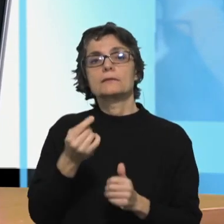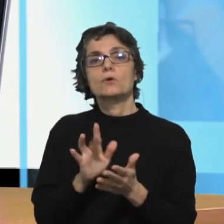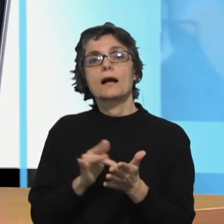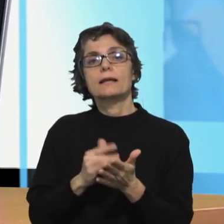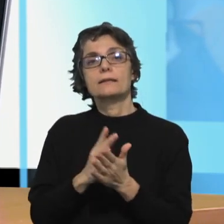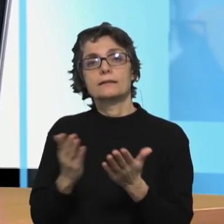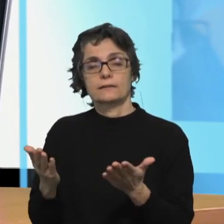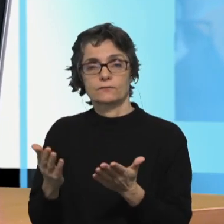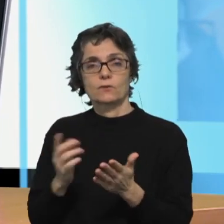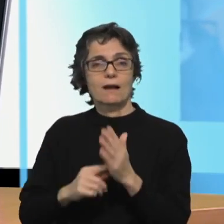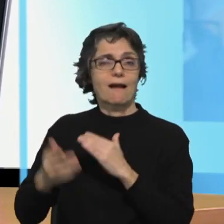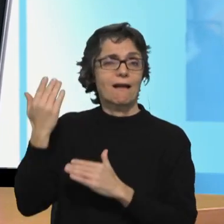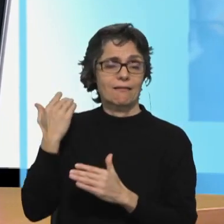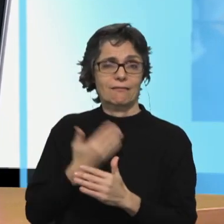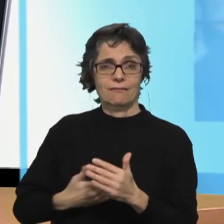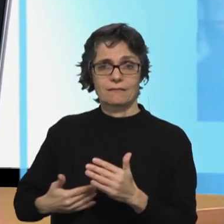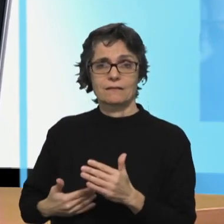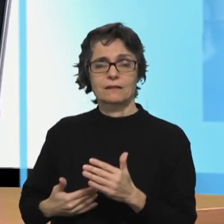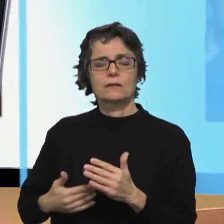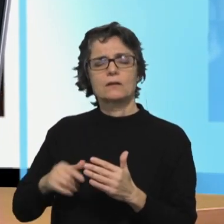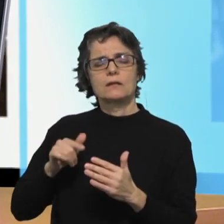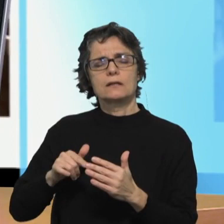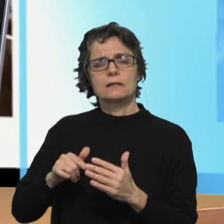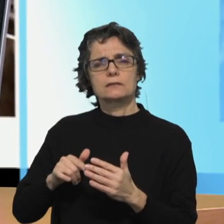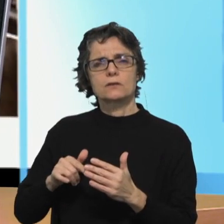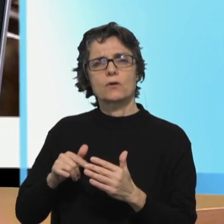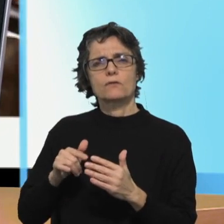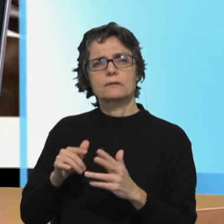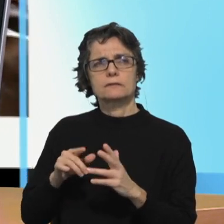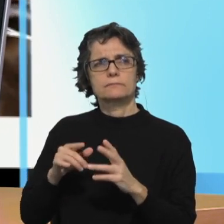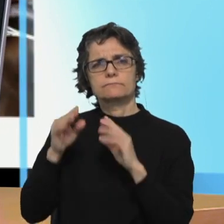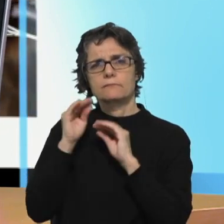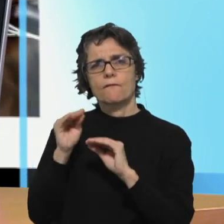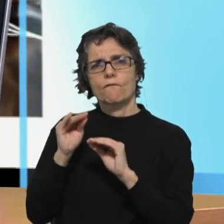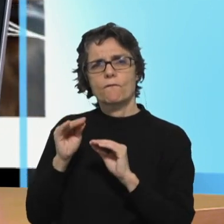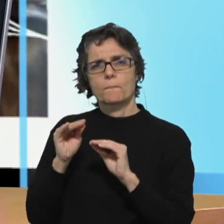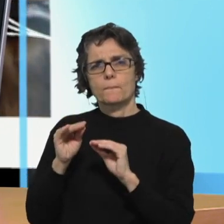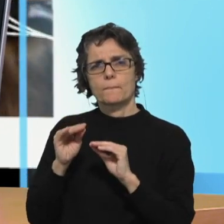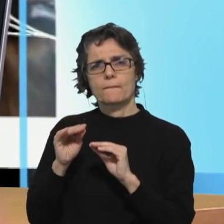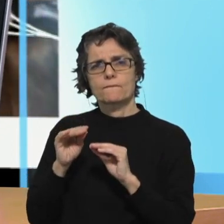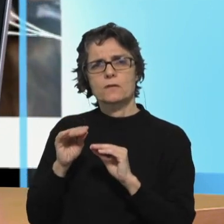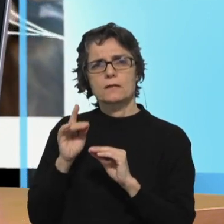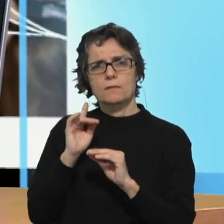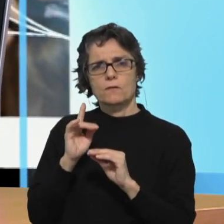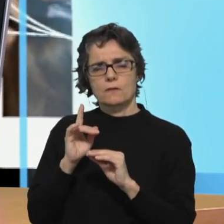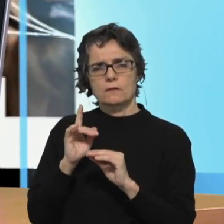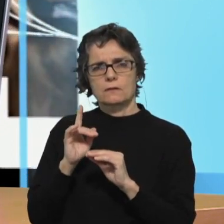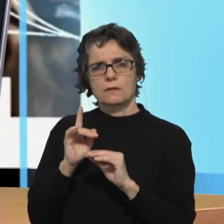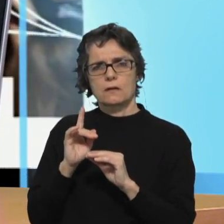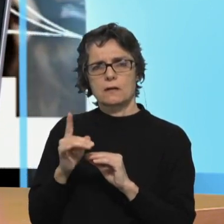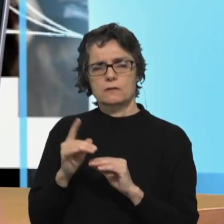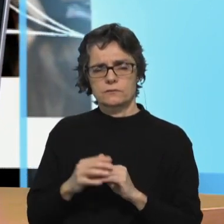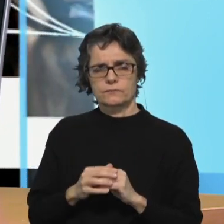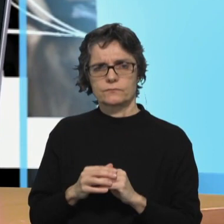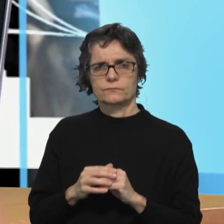catecismo, tecnicamente o termo não está correto, onde esta dimensão pedagógica é muito mais importante, não é? Ou seja, a